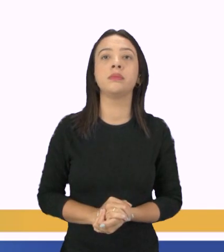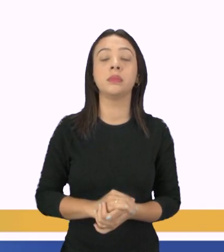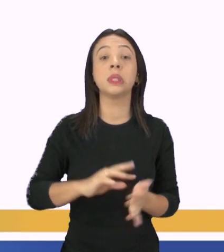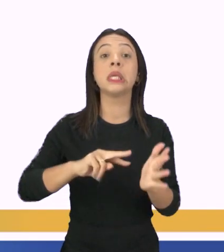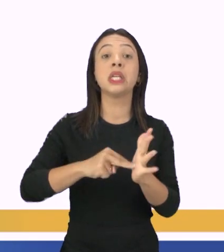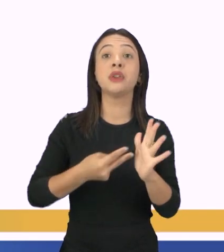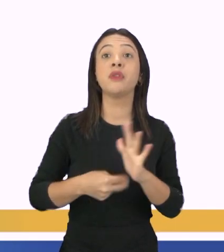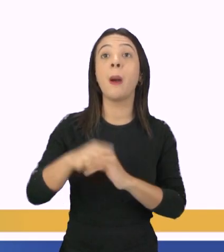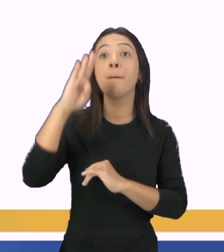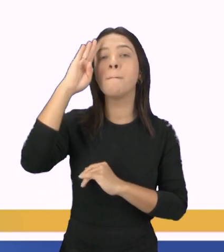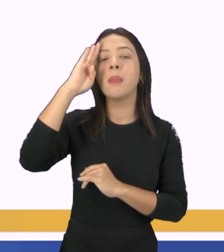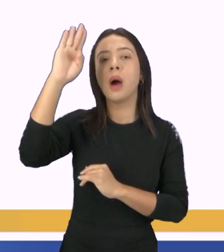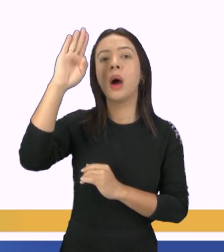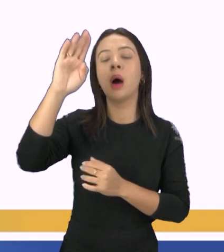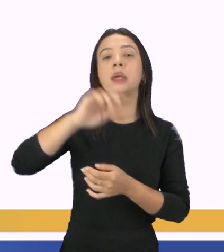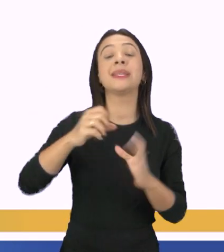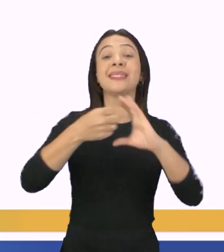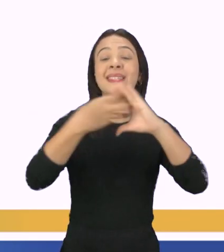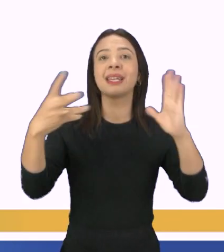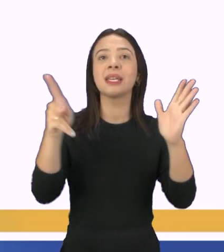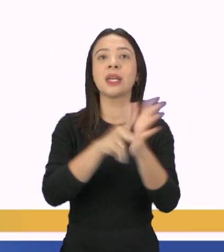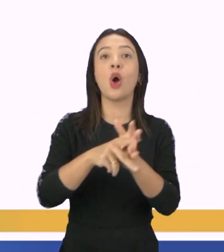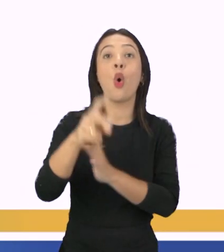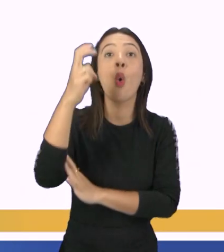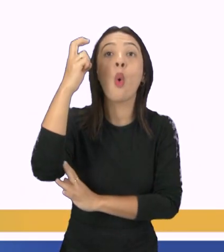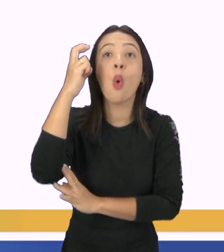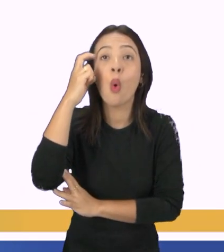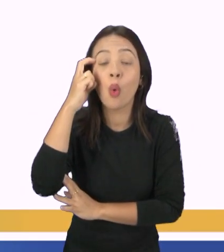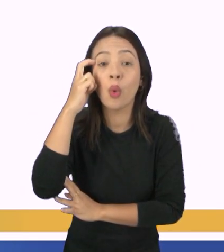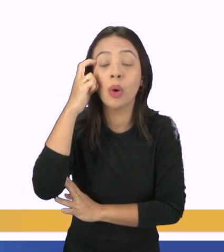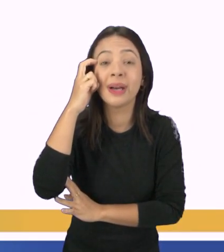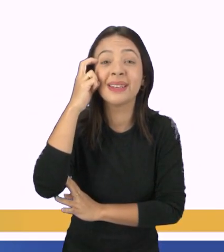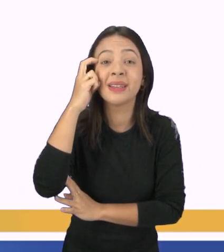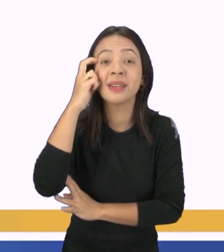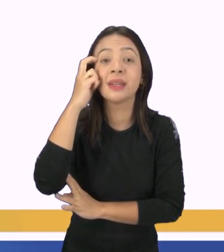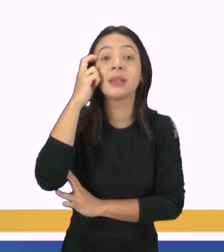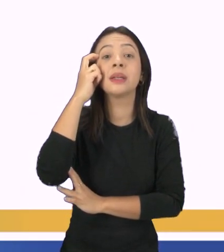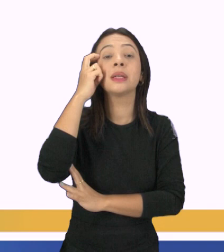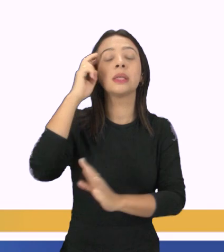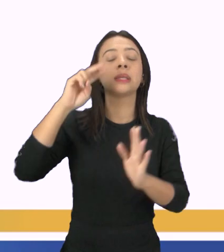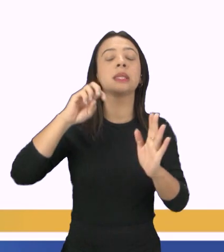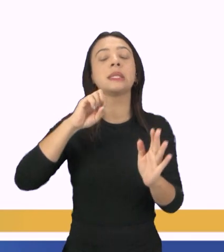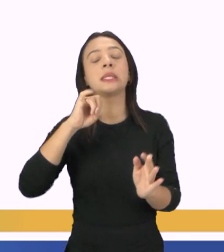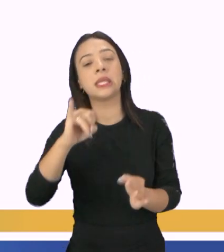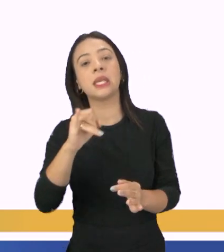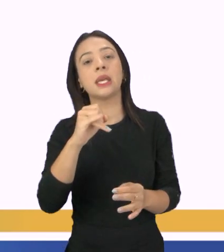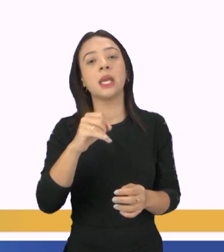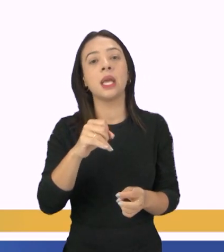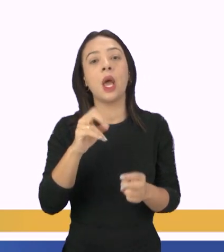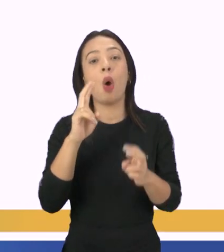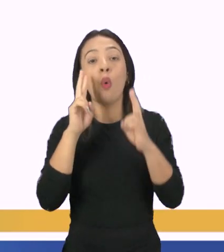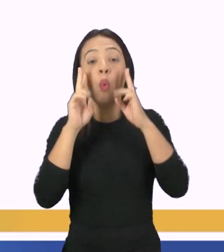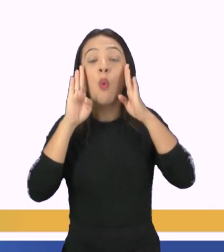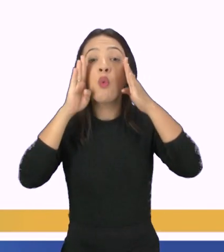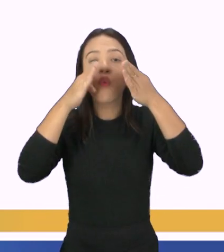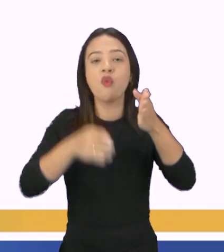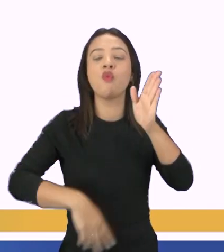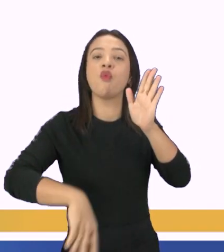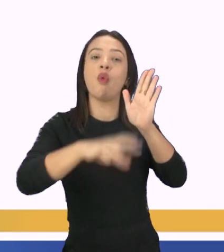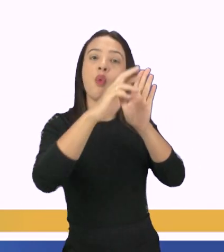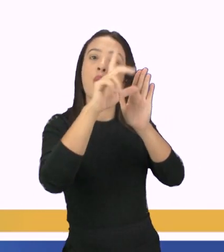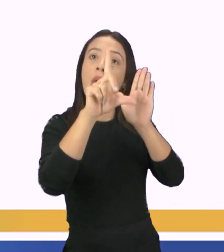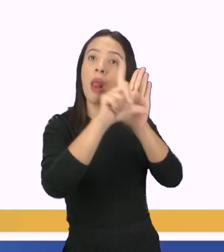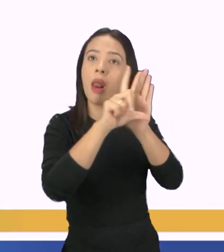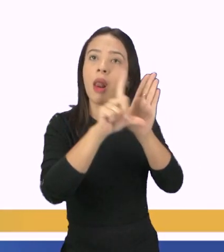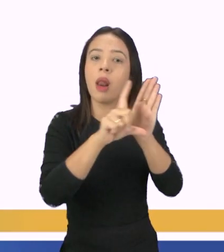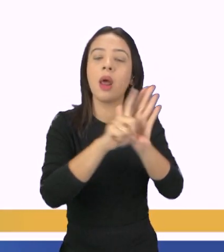prioridade de aspecto cultural em relação ao aspecto legal sobre tolerância religiosa. Então, ele vai indicar uma prioridade. Deve estar ali